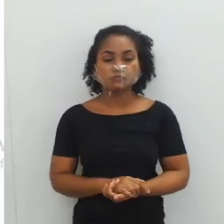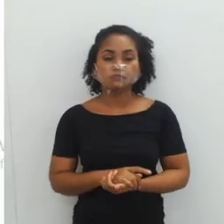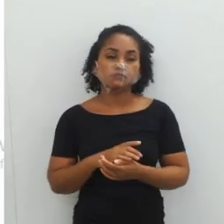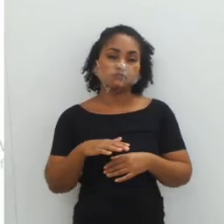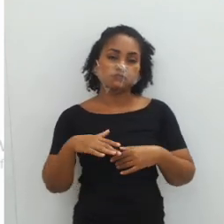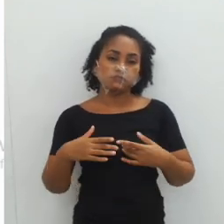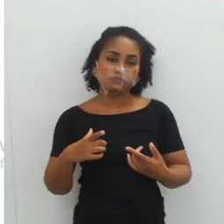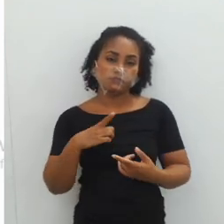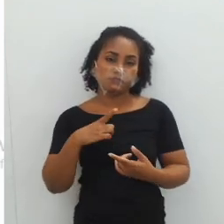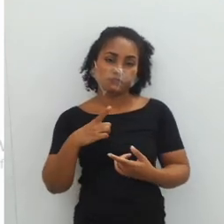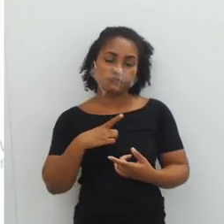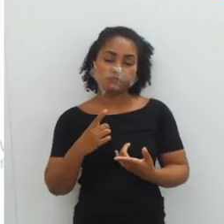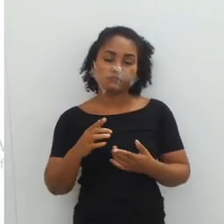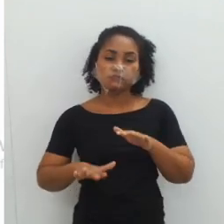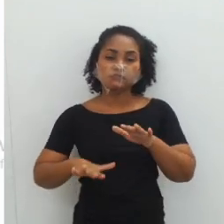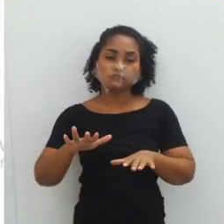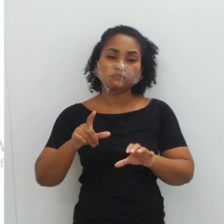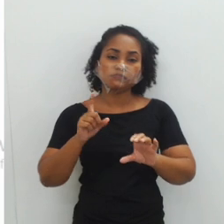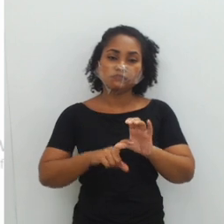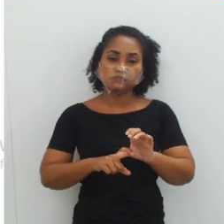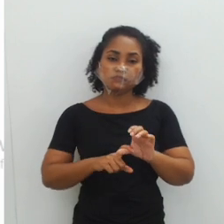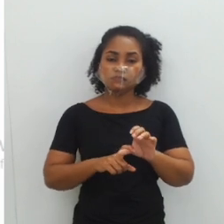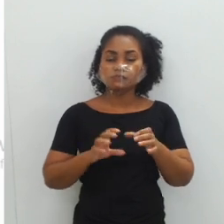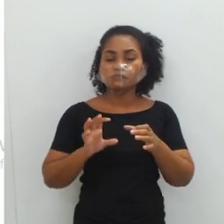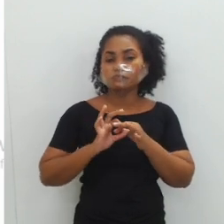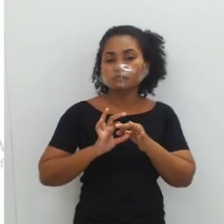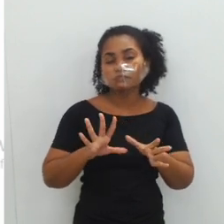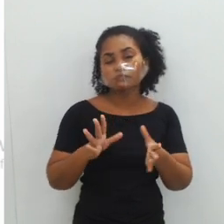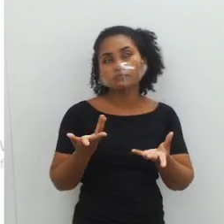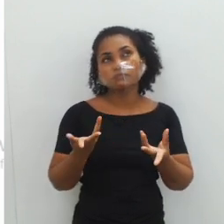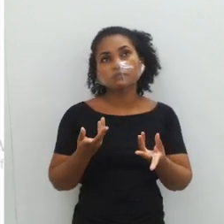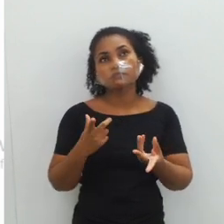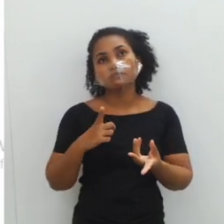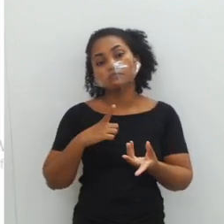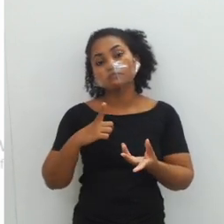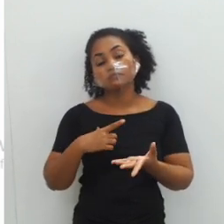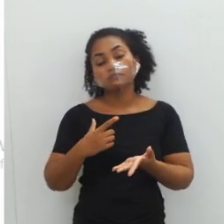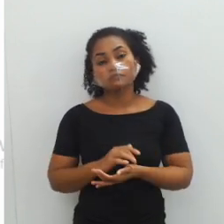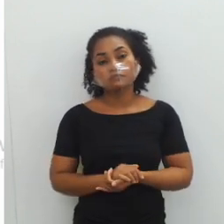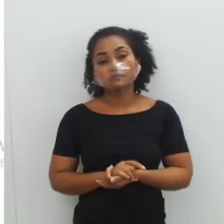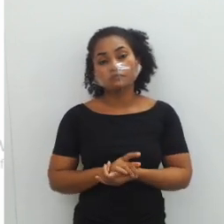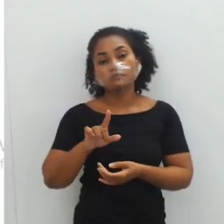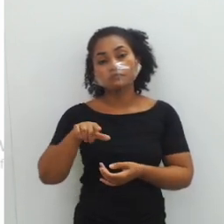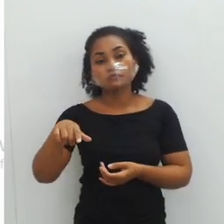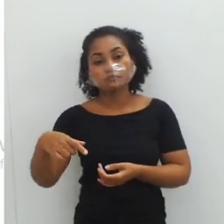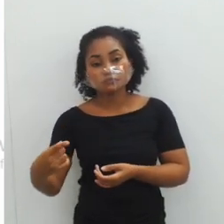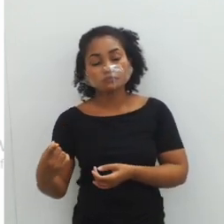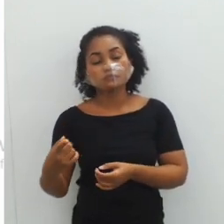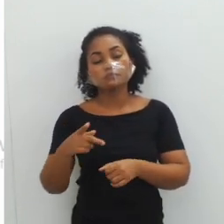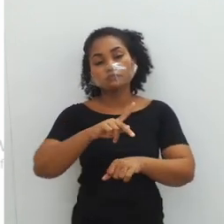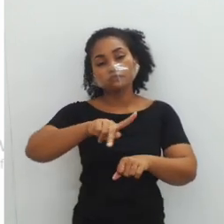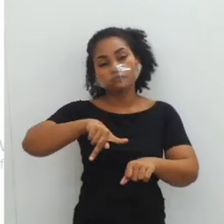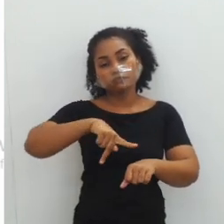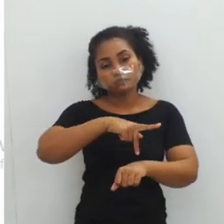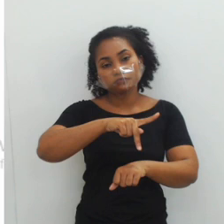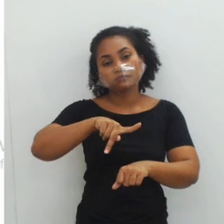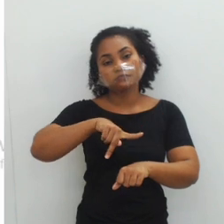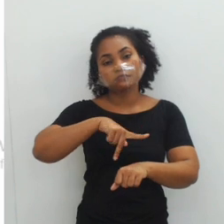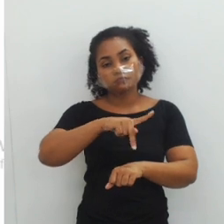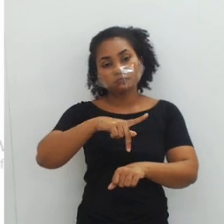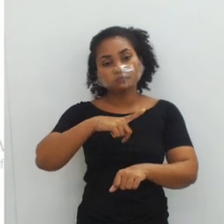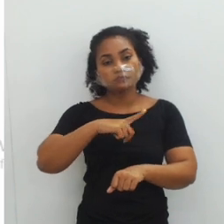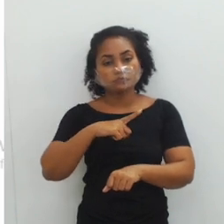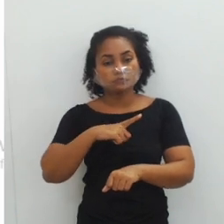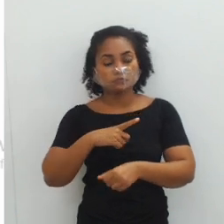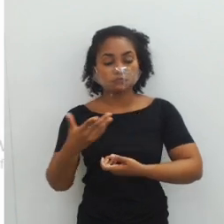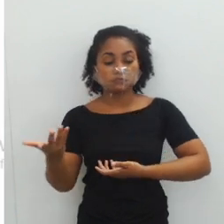eles dependem da liberação, vamos dizer assim, do acesso de outros países. Então essas